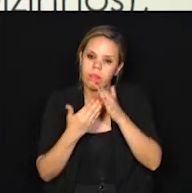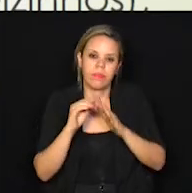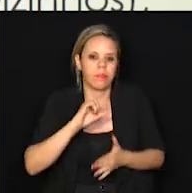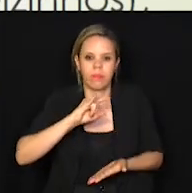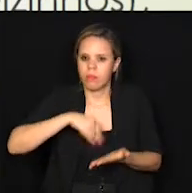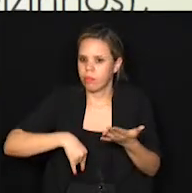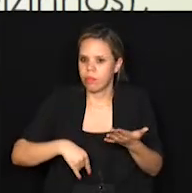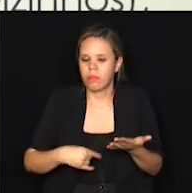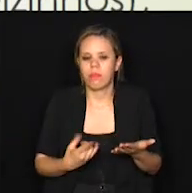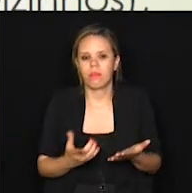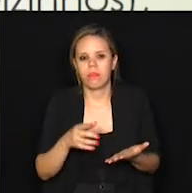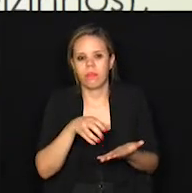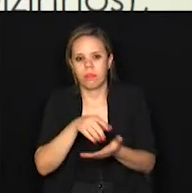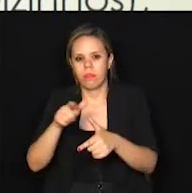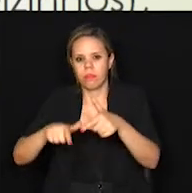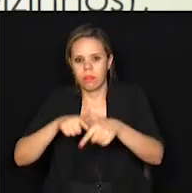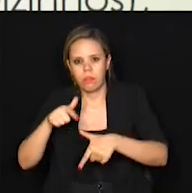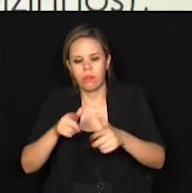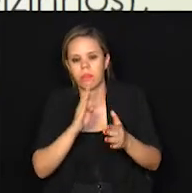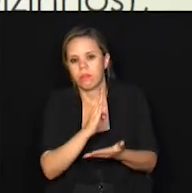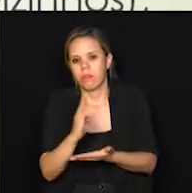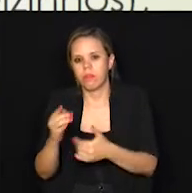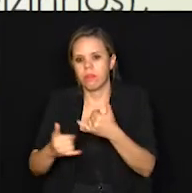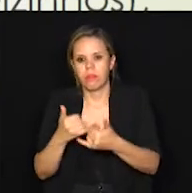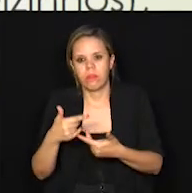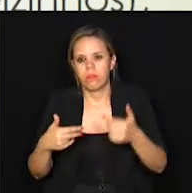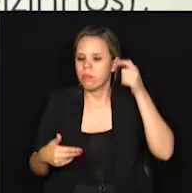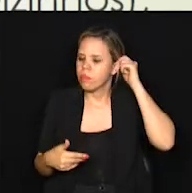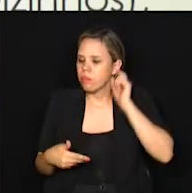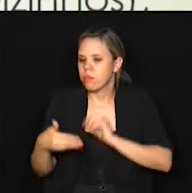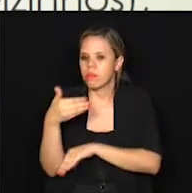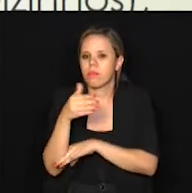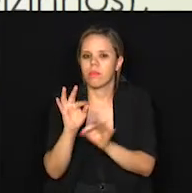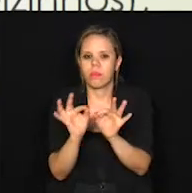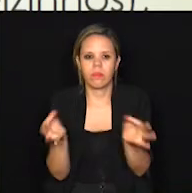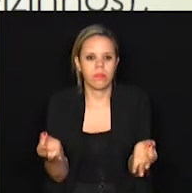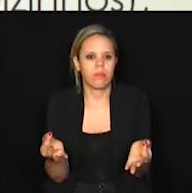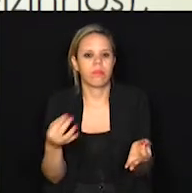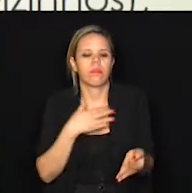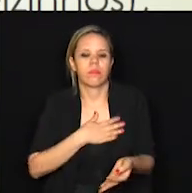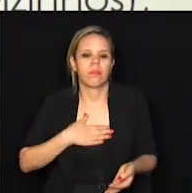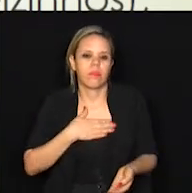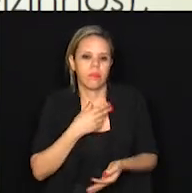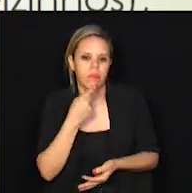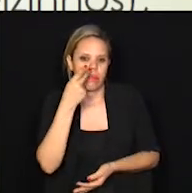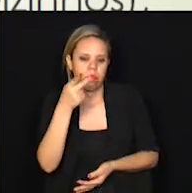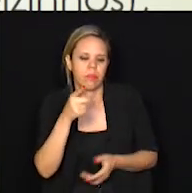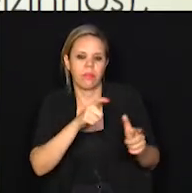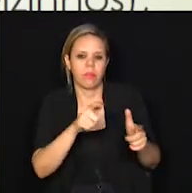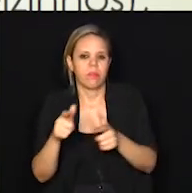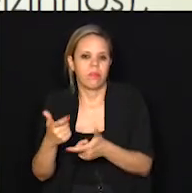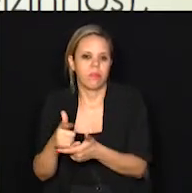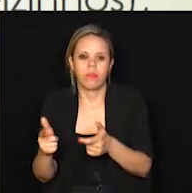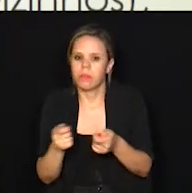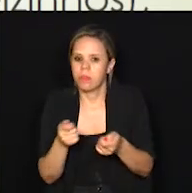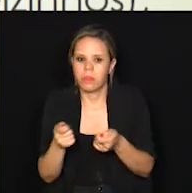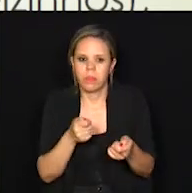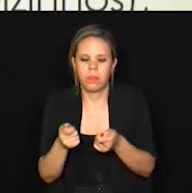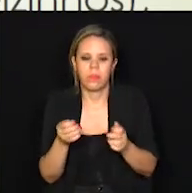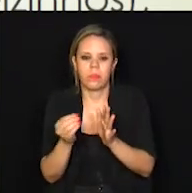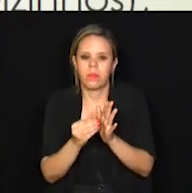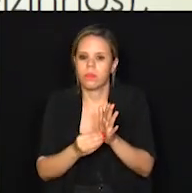hoje é a primeira etapa do Plano São Paulo. E que se essa etapa tiver que ser mantida até 31 de